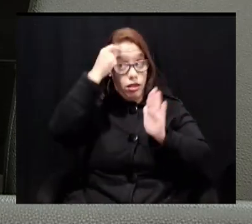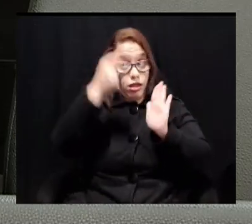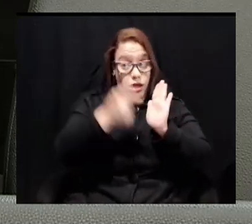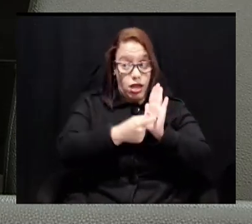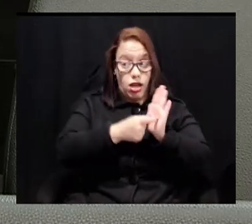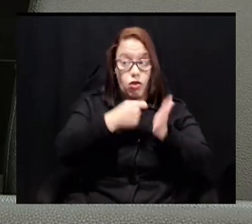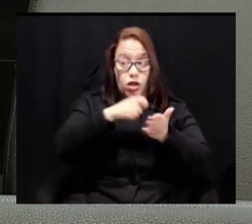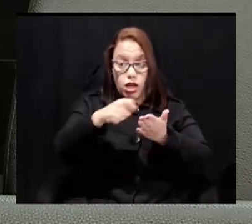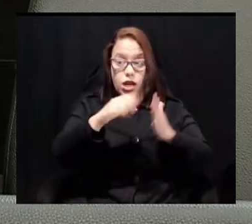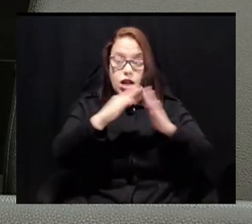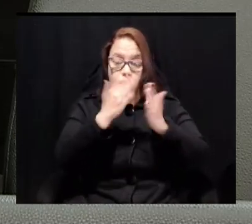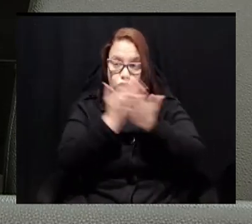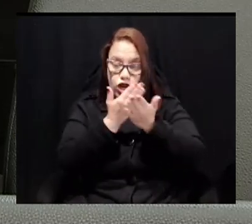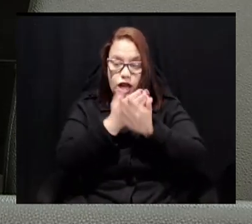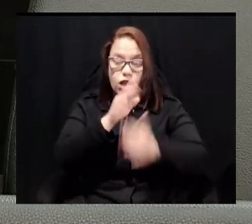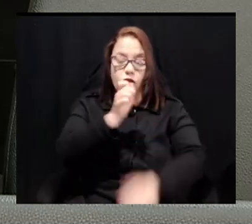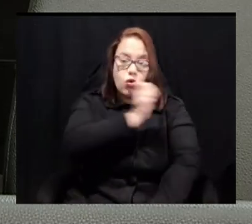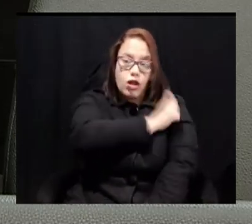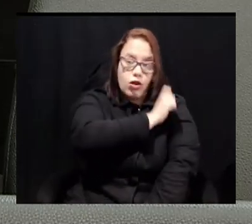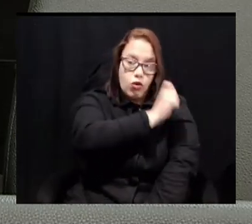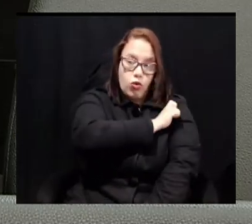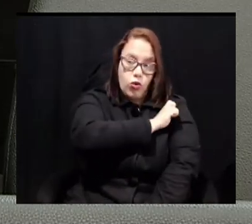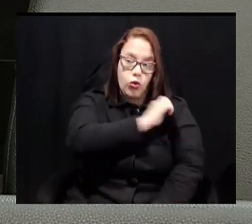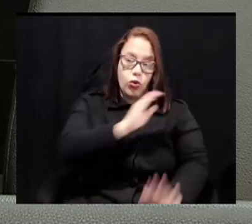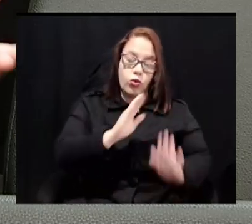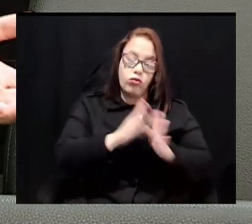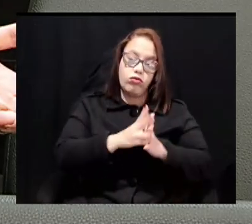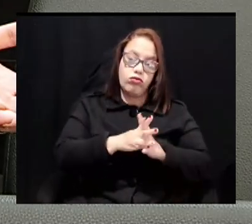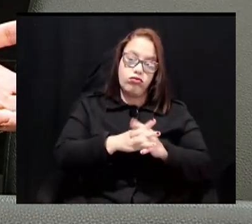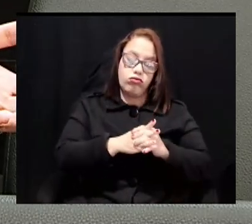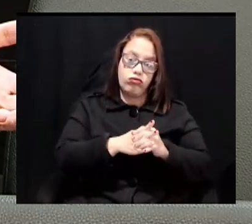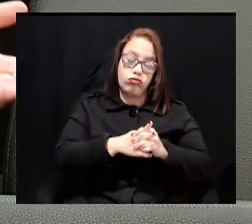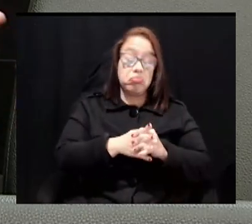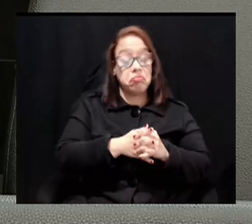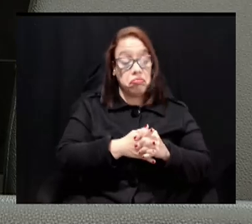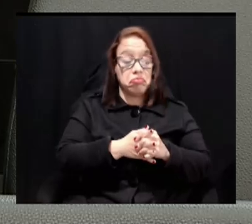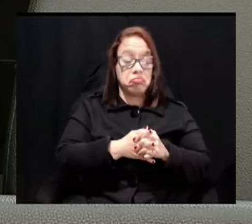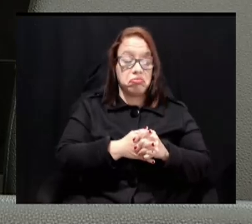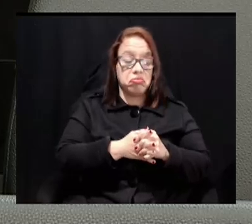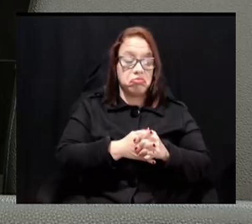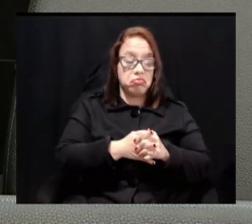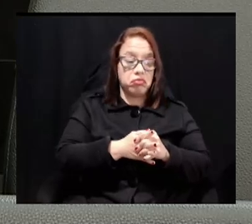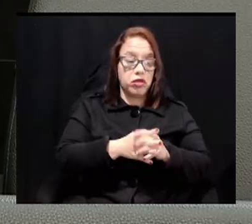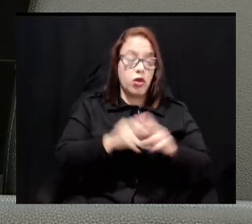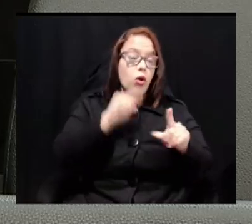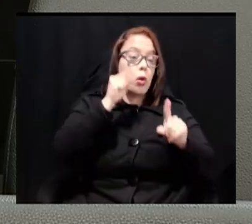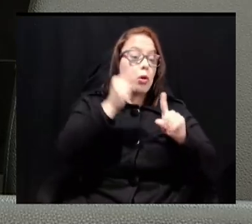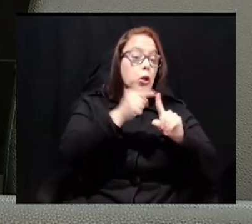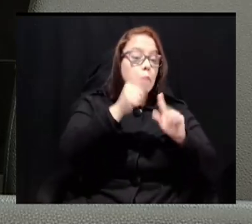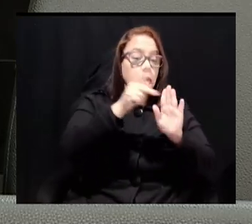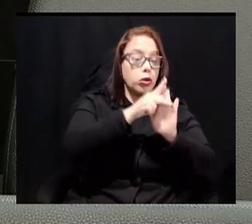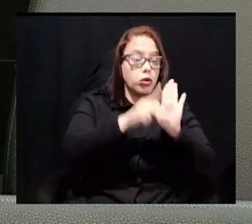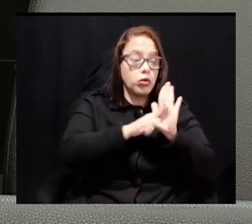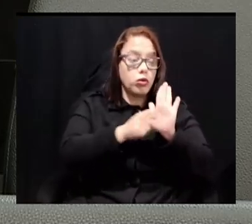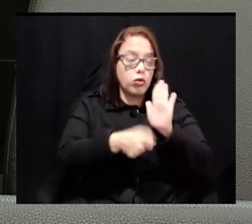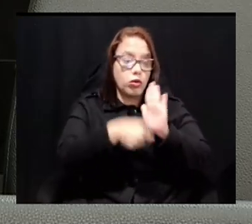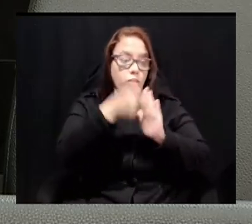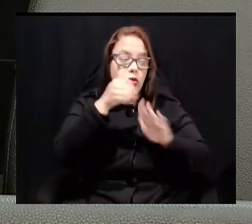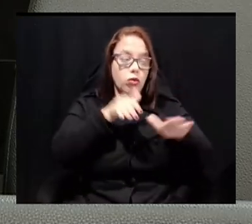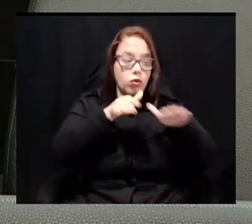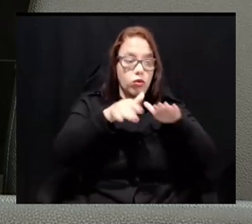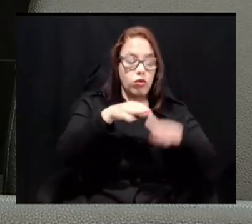tomando na nossa vida. E o objetivo do projeto, em primeiro momento aqui no município de